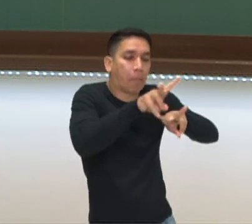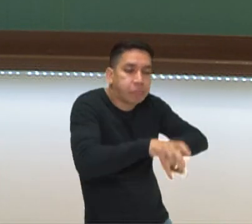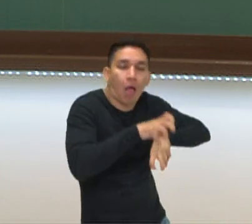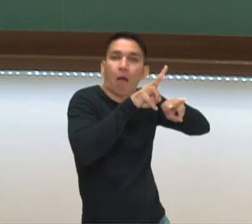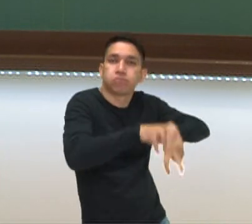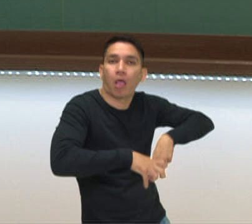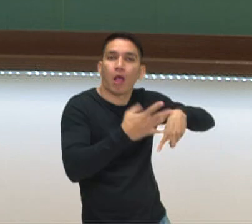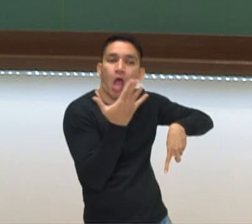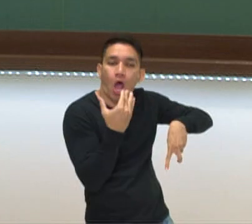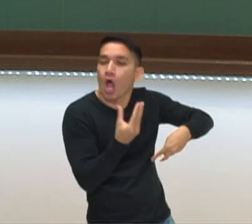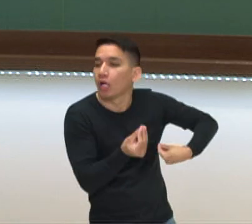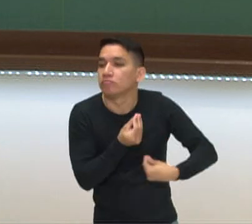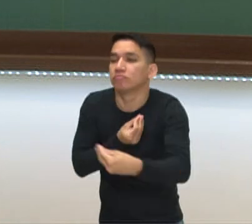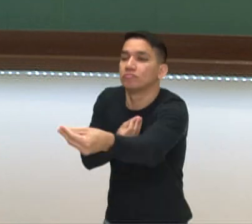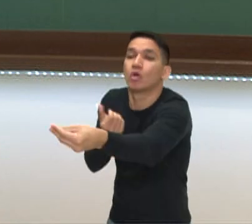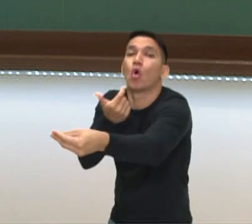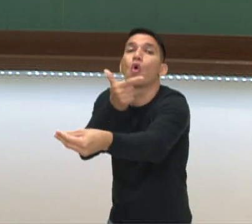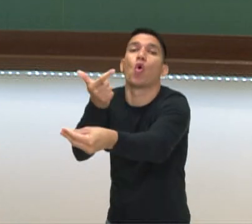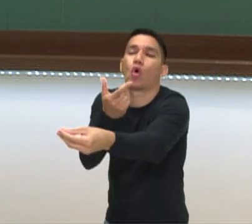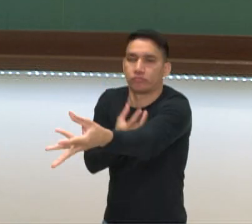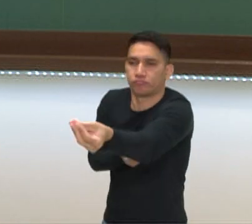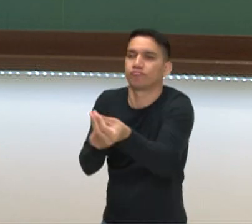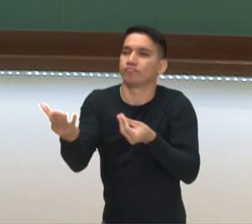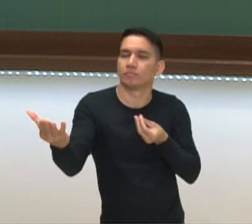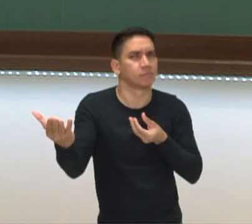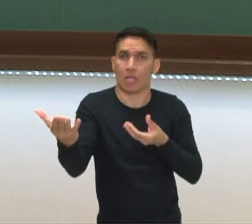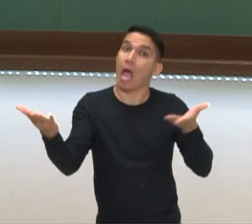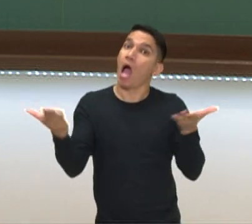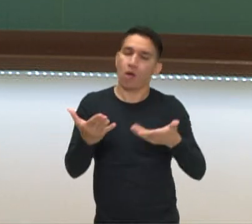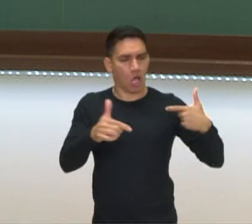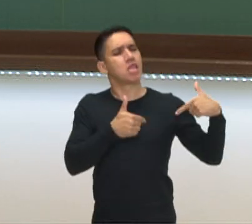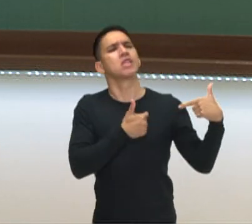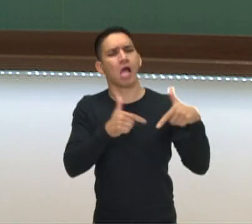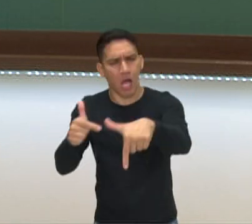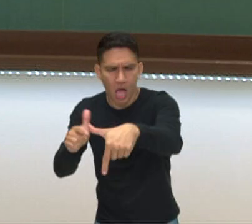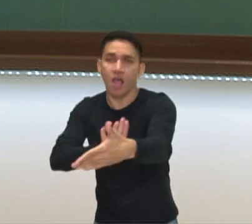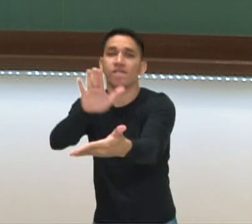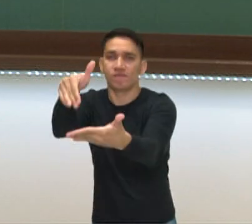uma comida para trocar por outra, né? Então agora a gente vai ter esse salário.